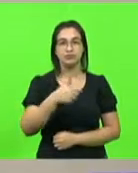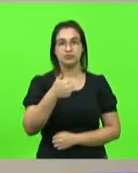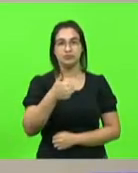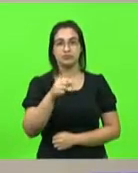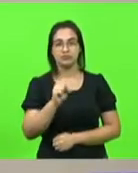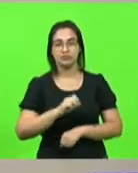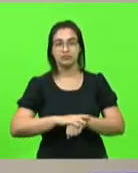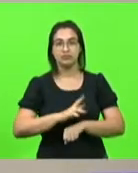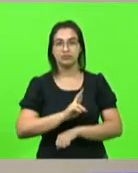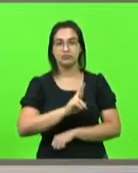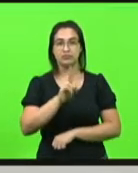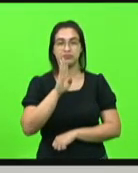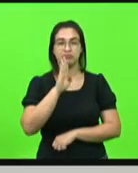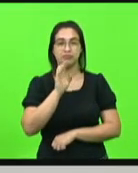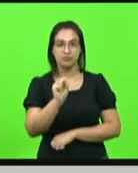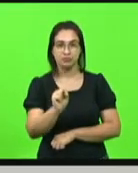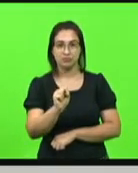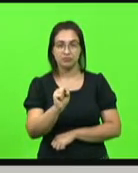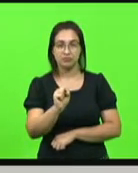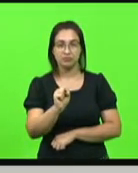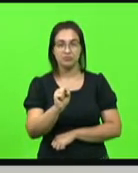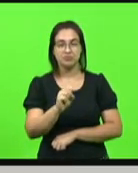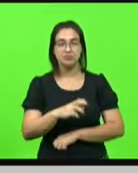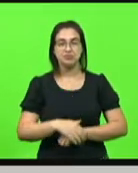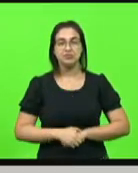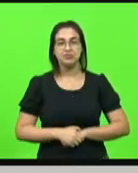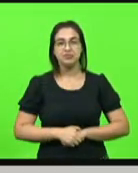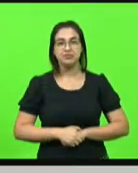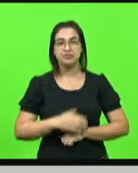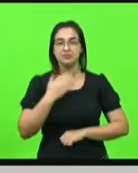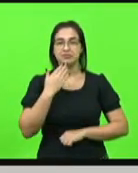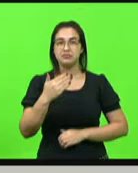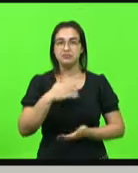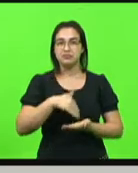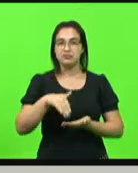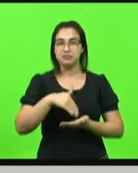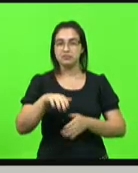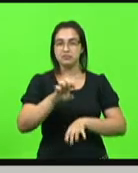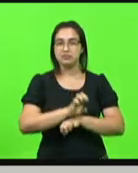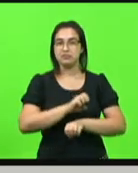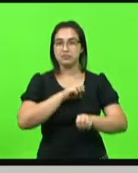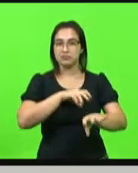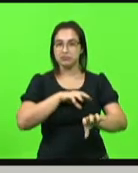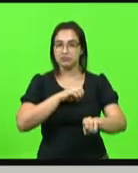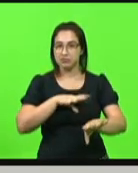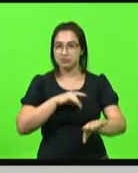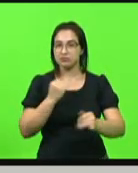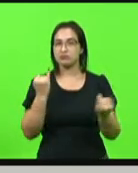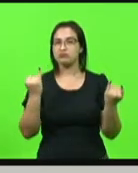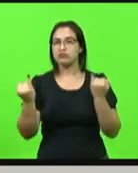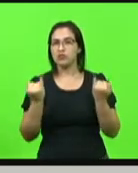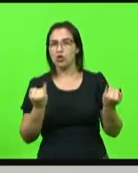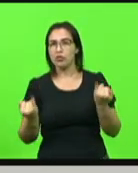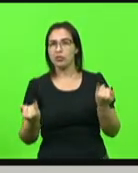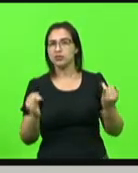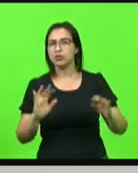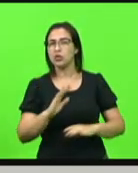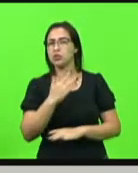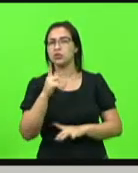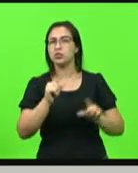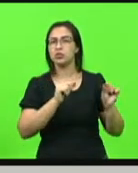718, autor deputado Bruno Souza, solicitando ao secretário de Estado da Educação informações acerca dos impactos financeiros do